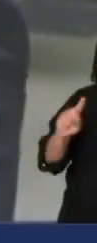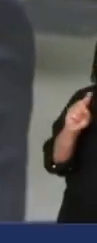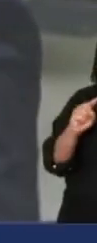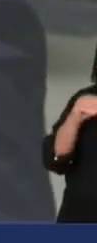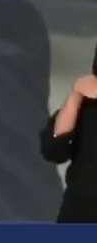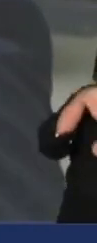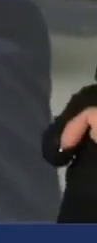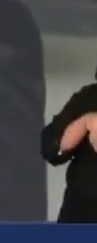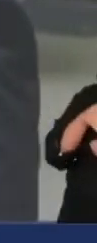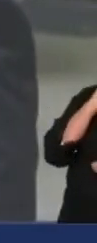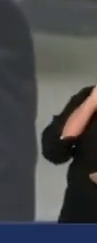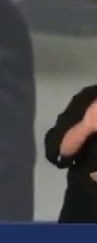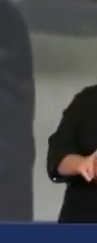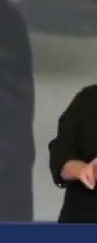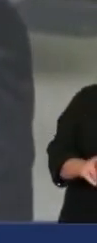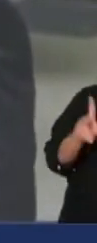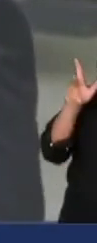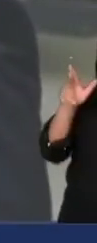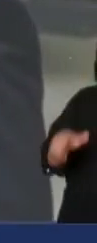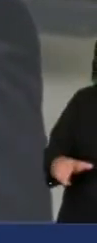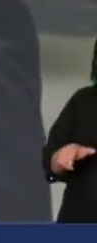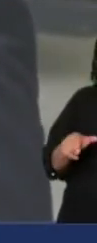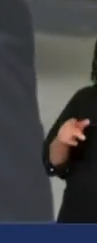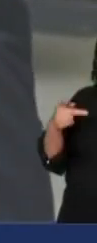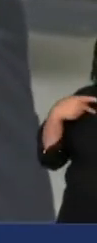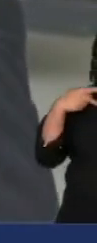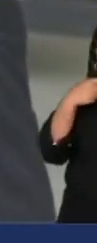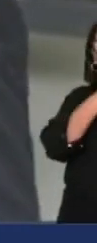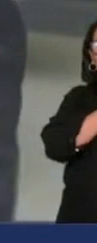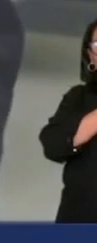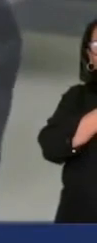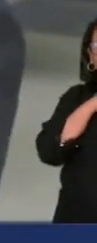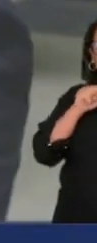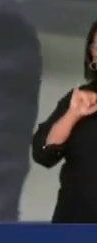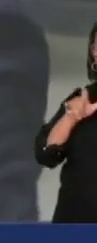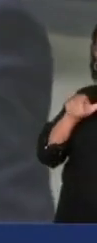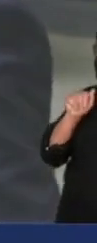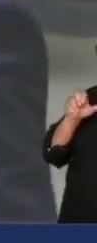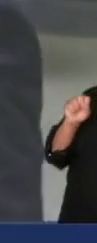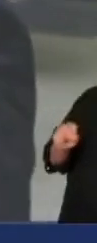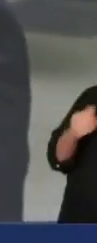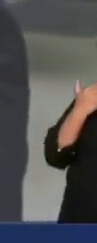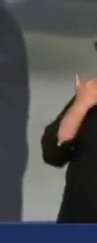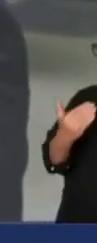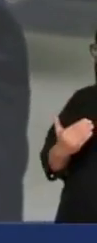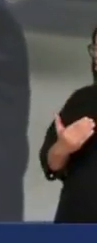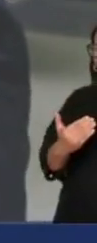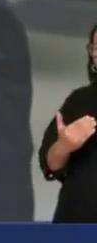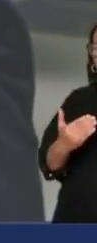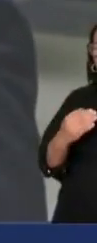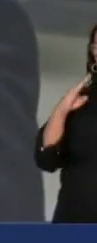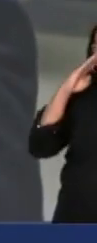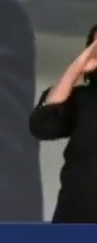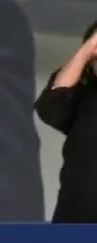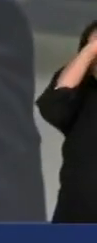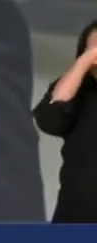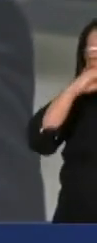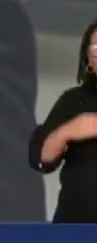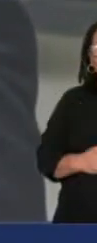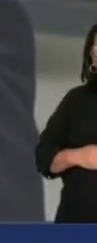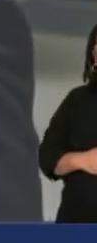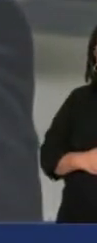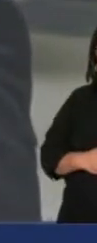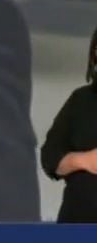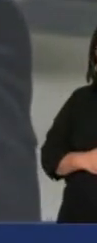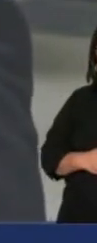A mesma coisa, o senhor Silas Malafaia fez uma fala defendendo um golpe por parte do presidente da República. Que